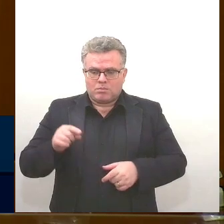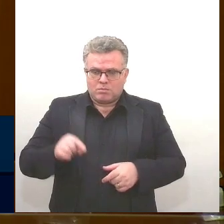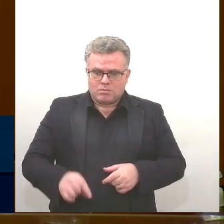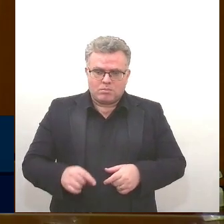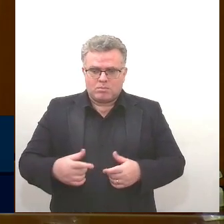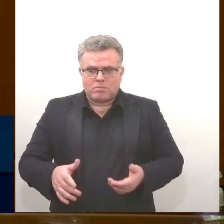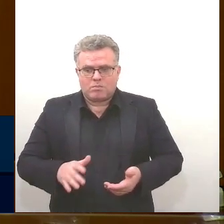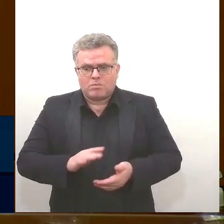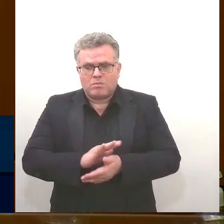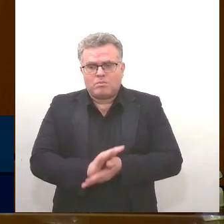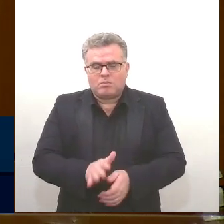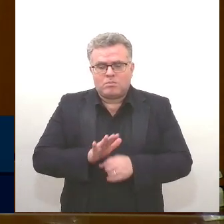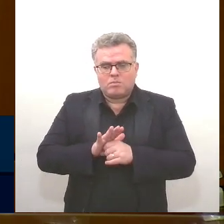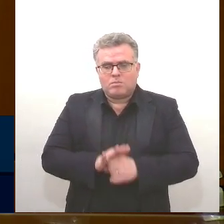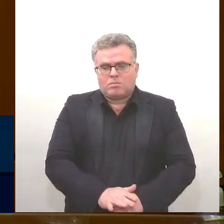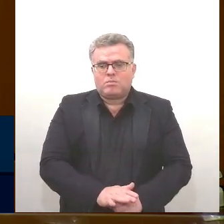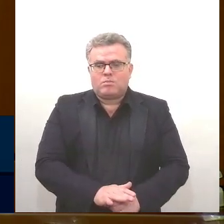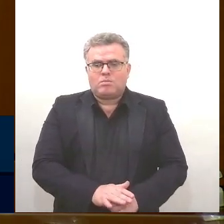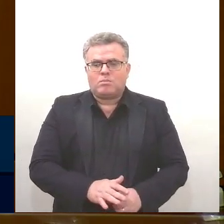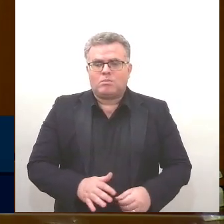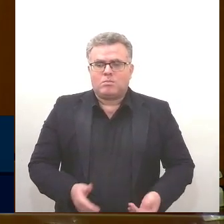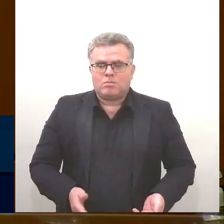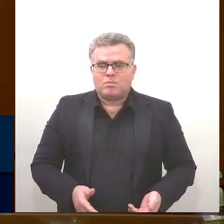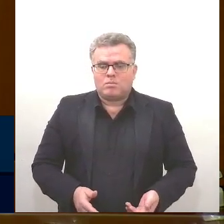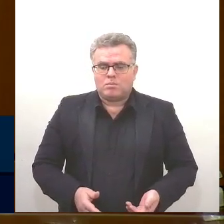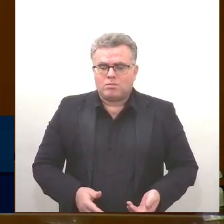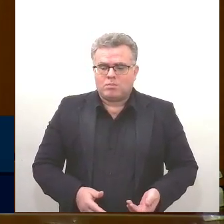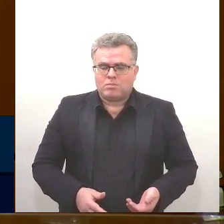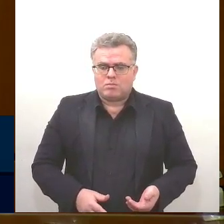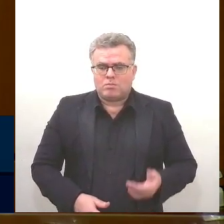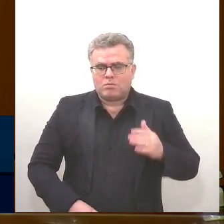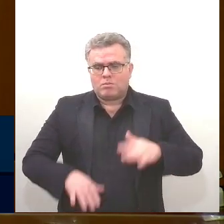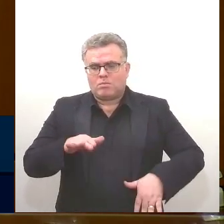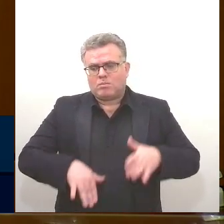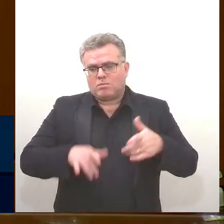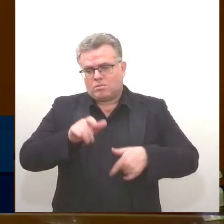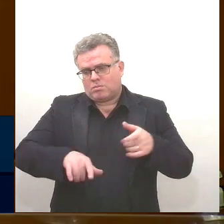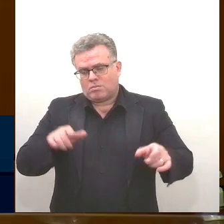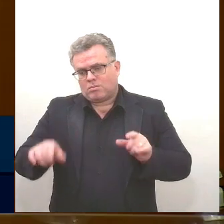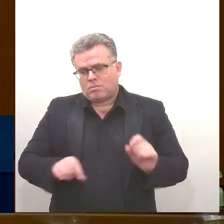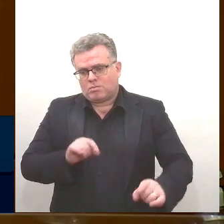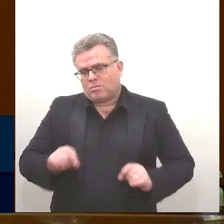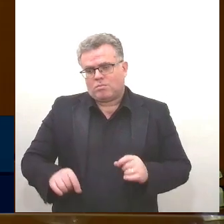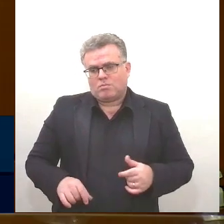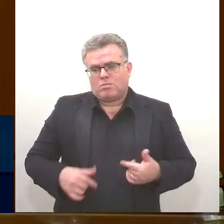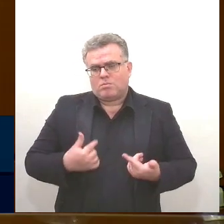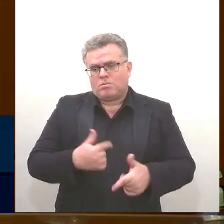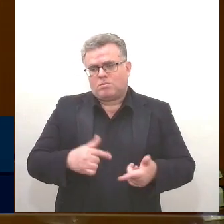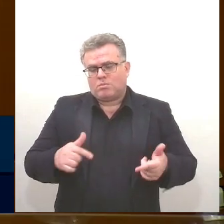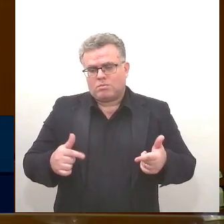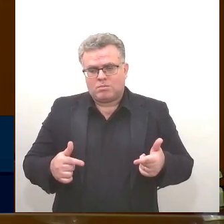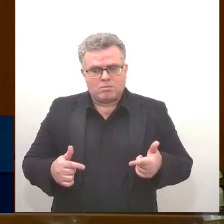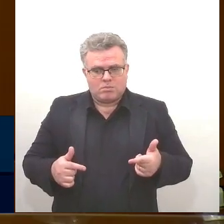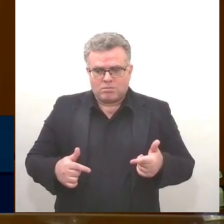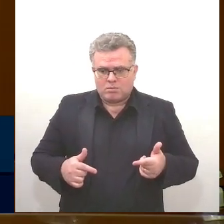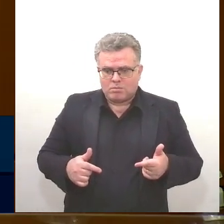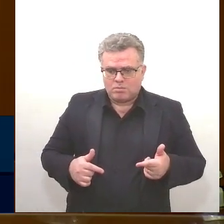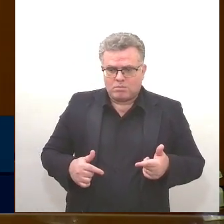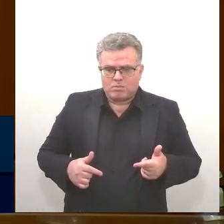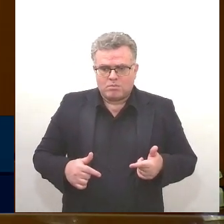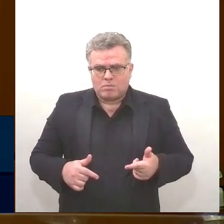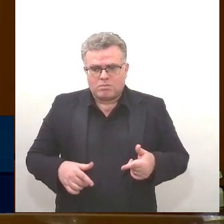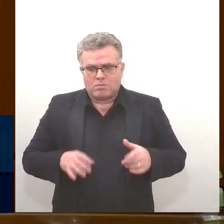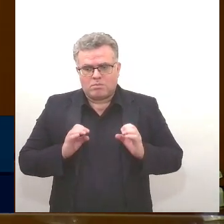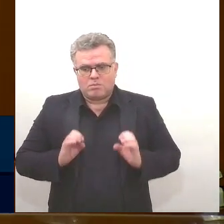oprimidas das vezes por pessoas que não a menor condição de estar